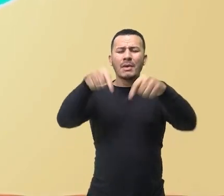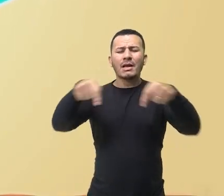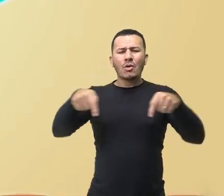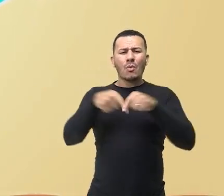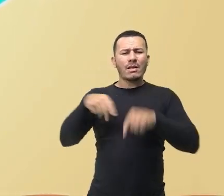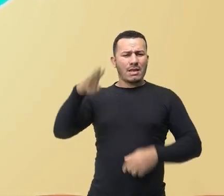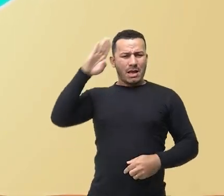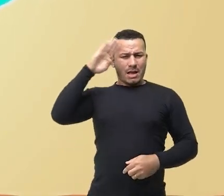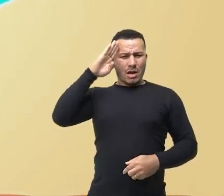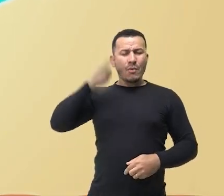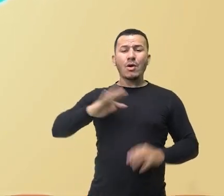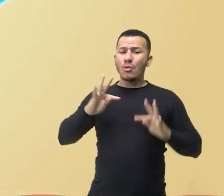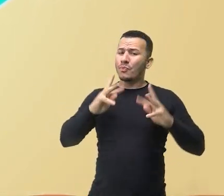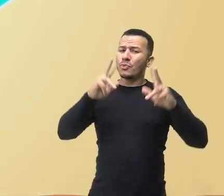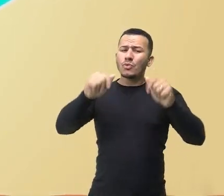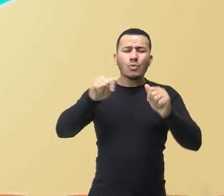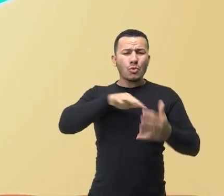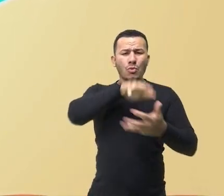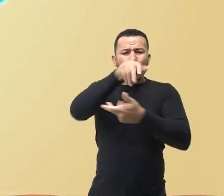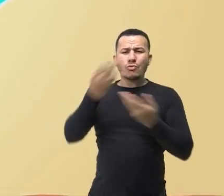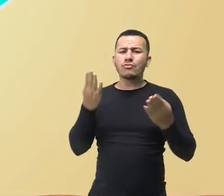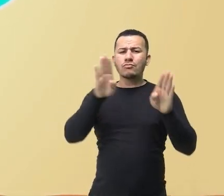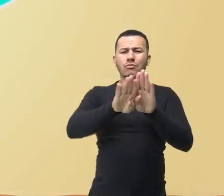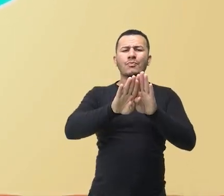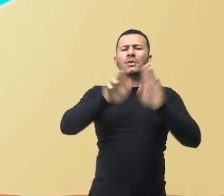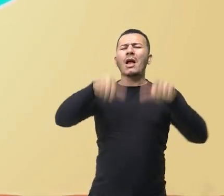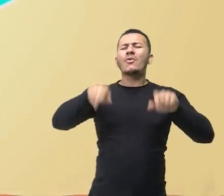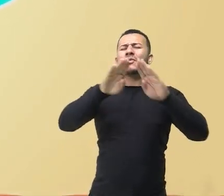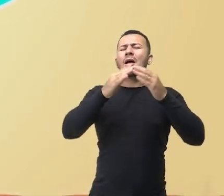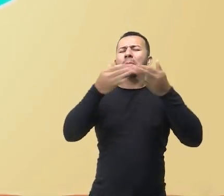fecho tudo nesse mundo, só vivo aberta no céu.